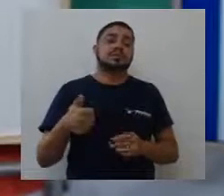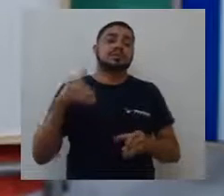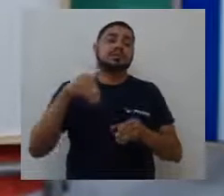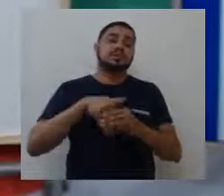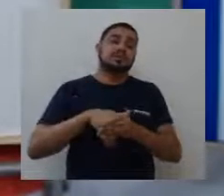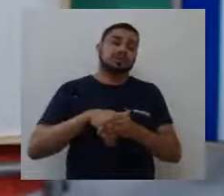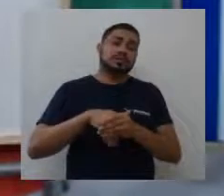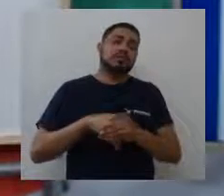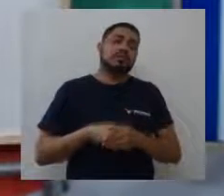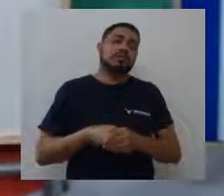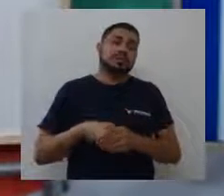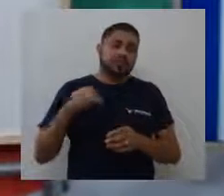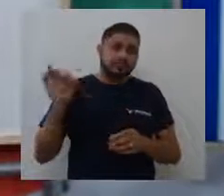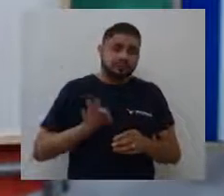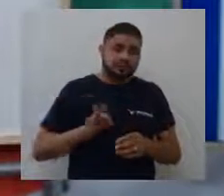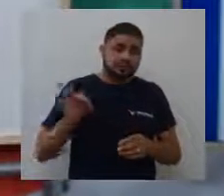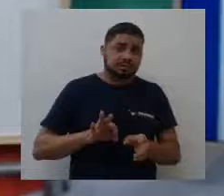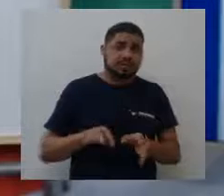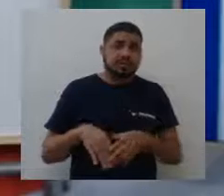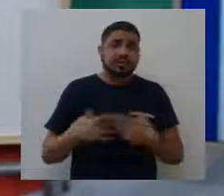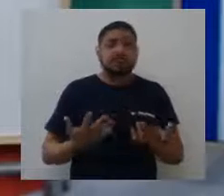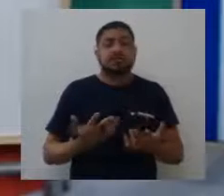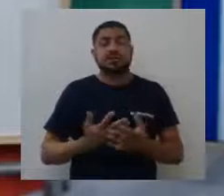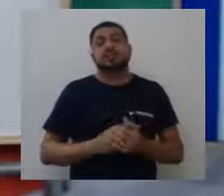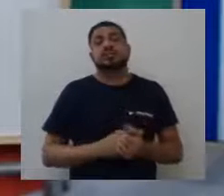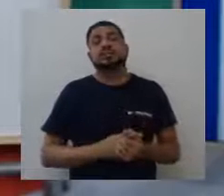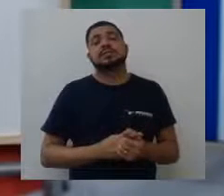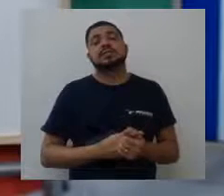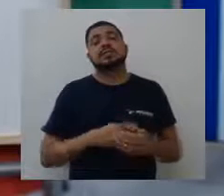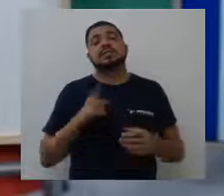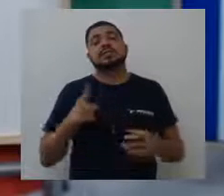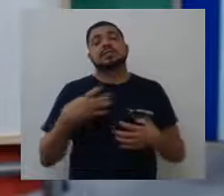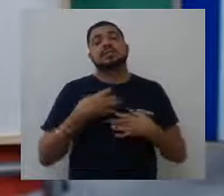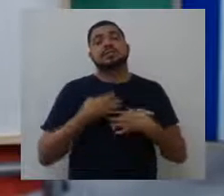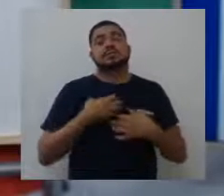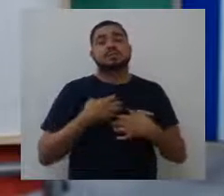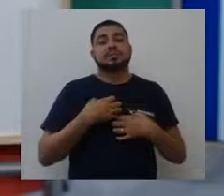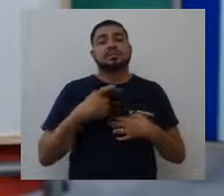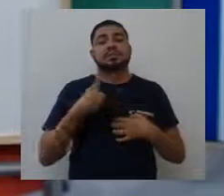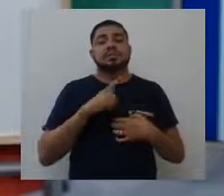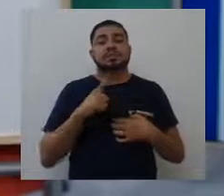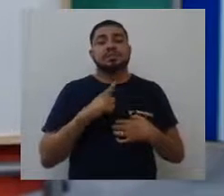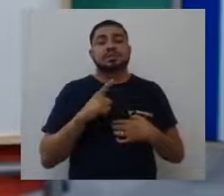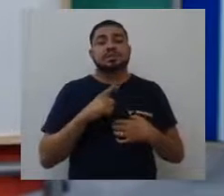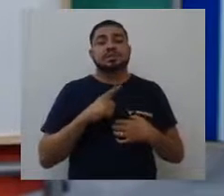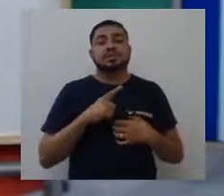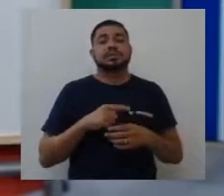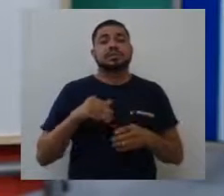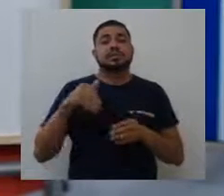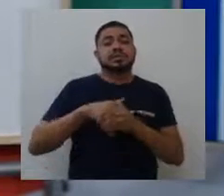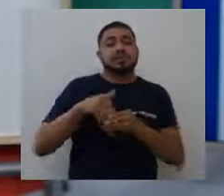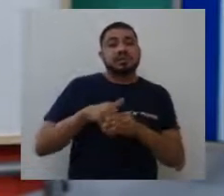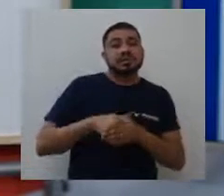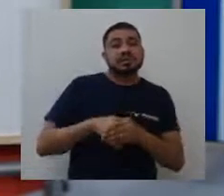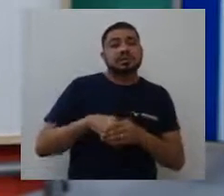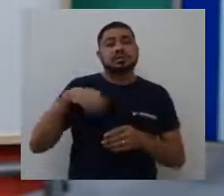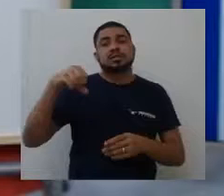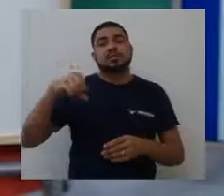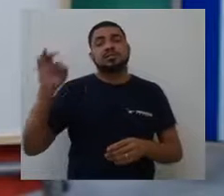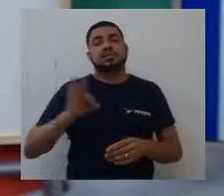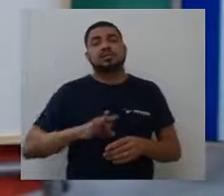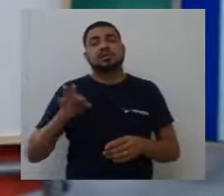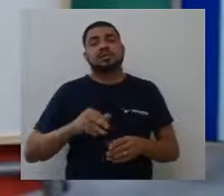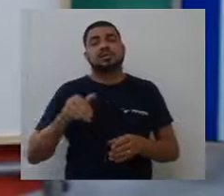verdade? 51%? Então, o que acontece? Dessa forma, eu tenho que eleitores que 9%